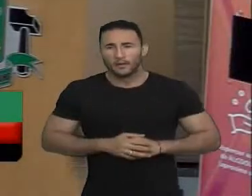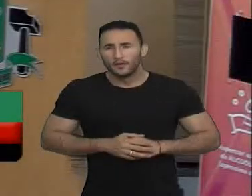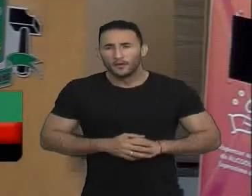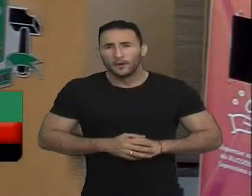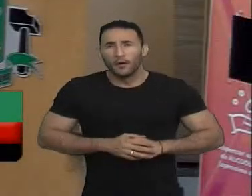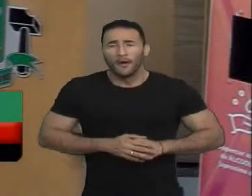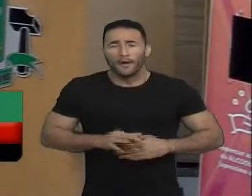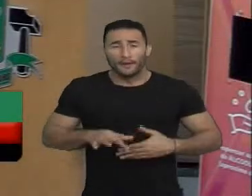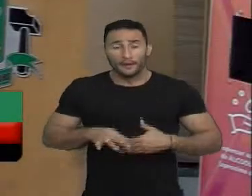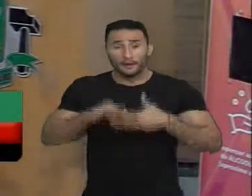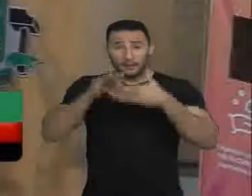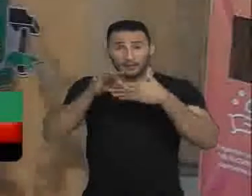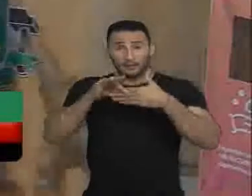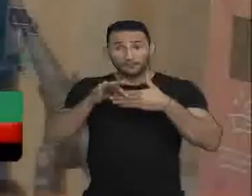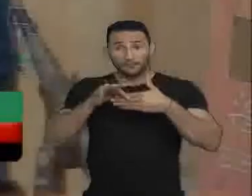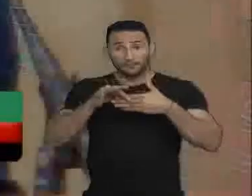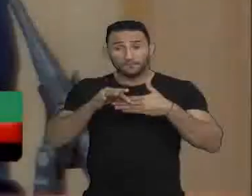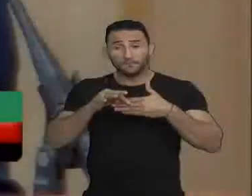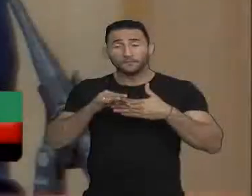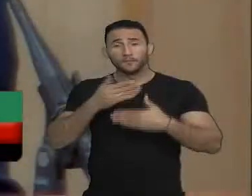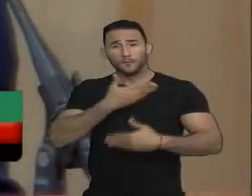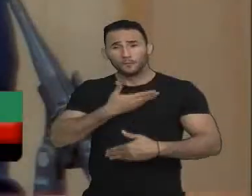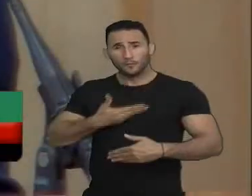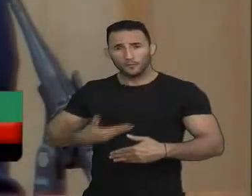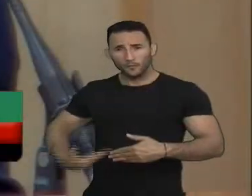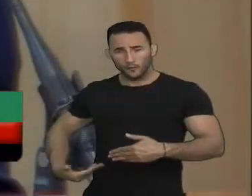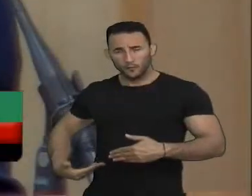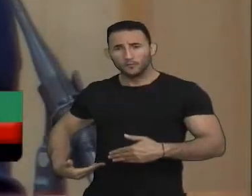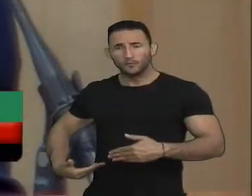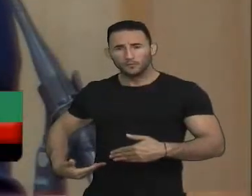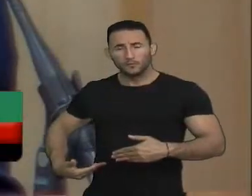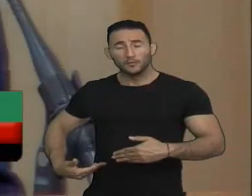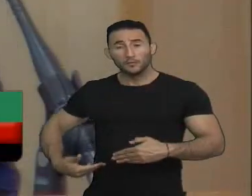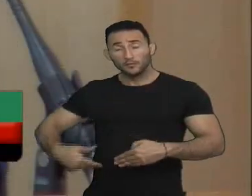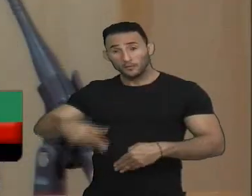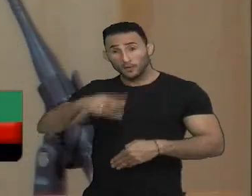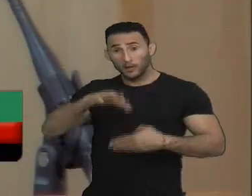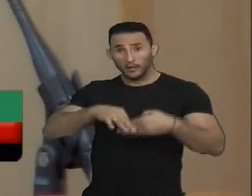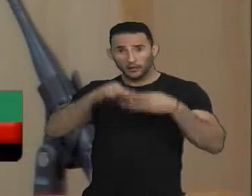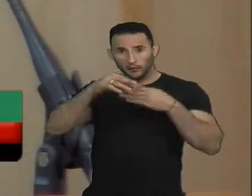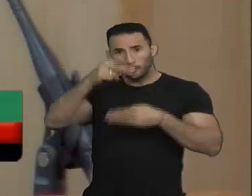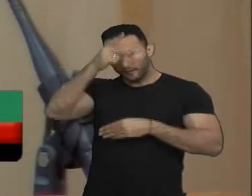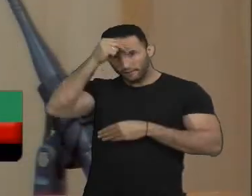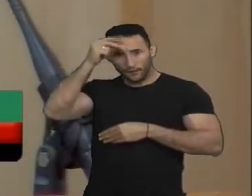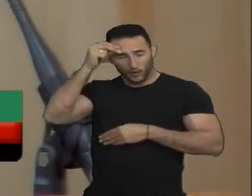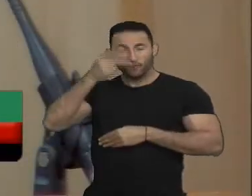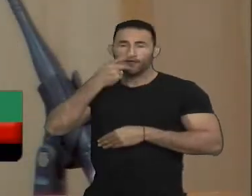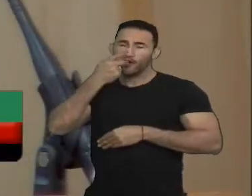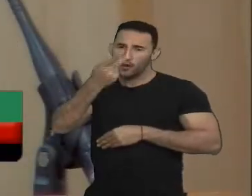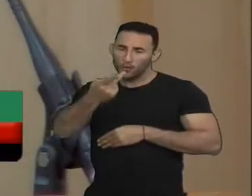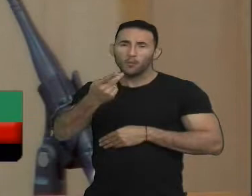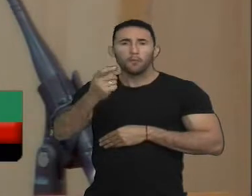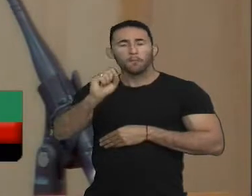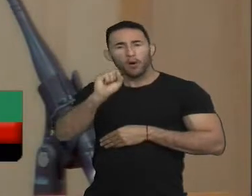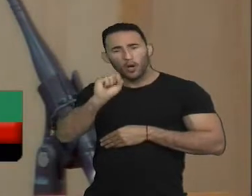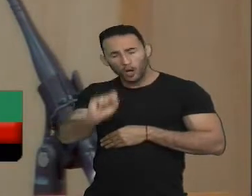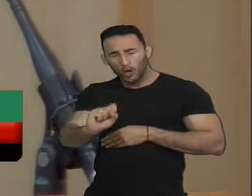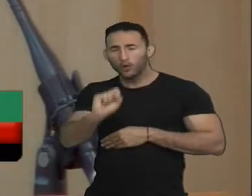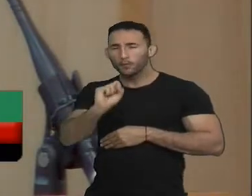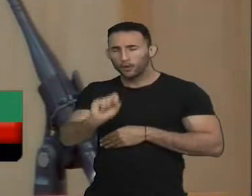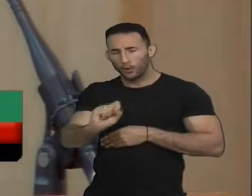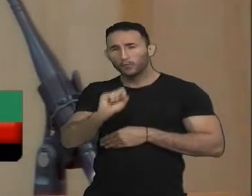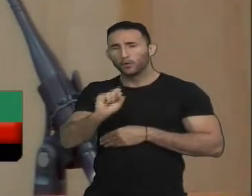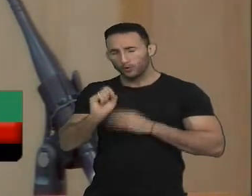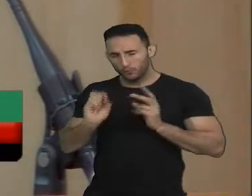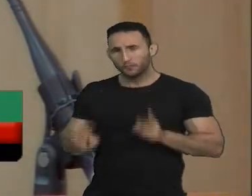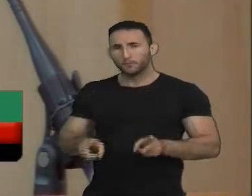A líder pediu o voto favorável ao veto, né? Mas não é só pedir o voto favorável ao veto, a gente tem que explicar realmente, né, Delbio?